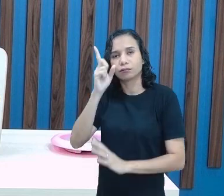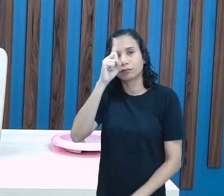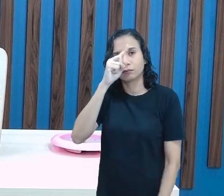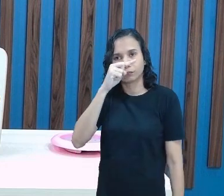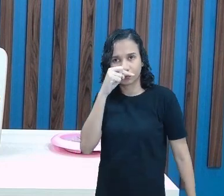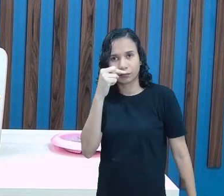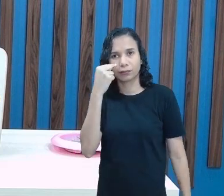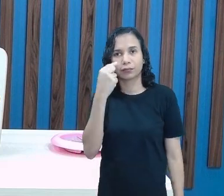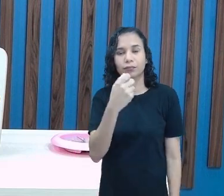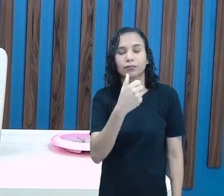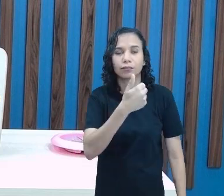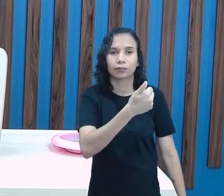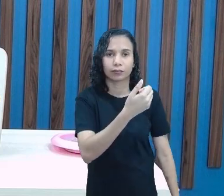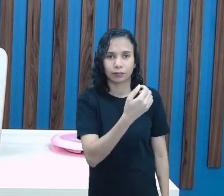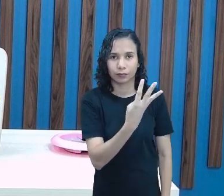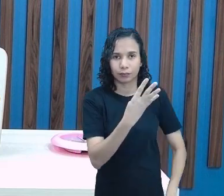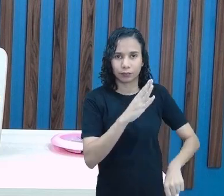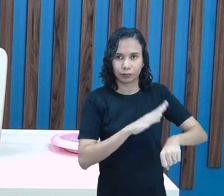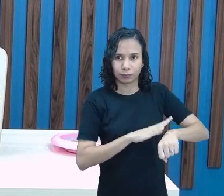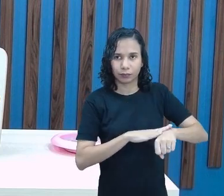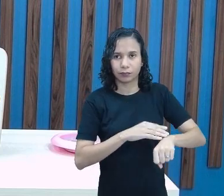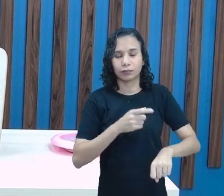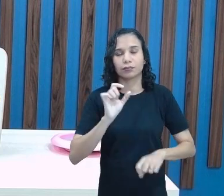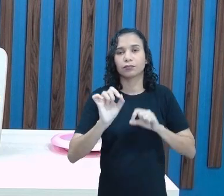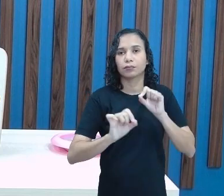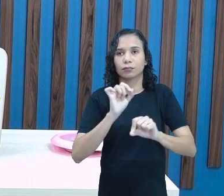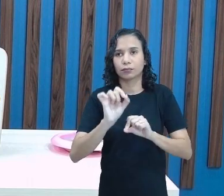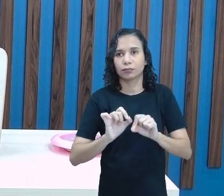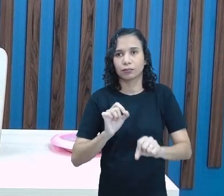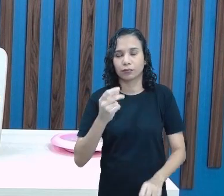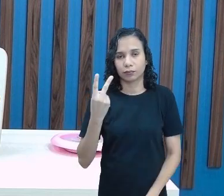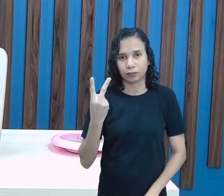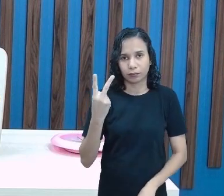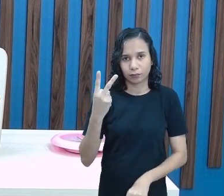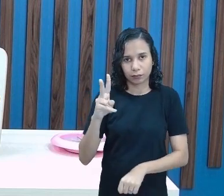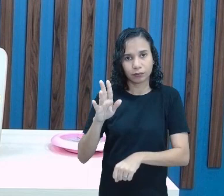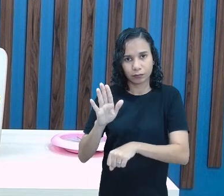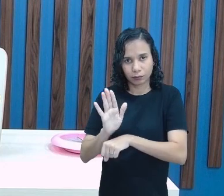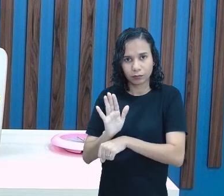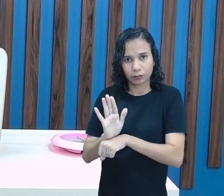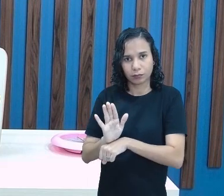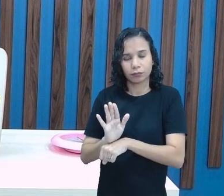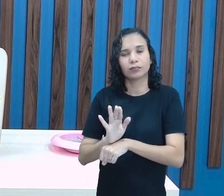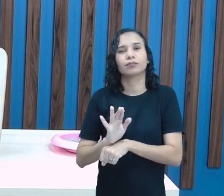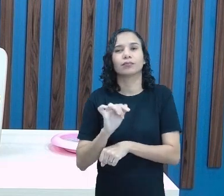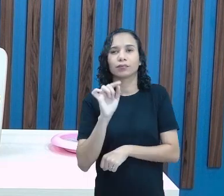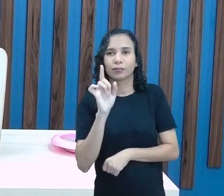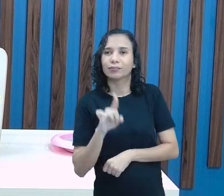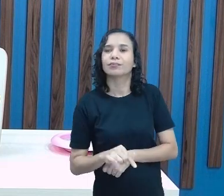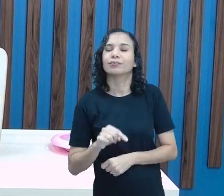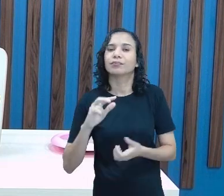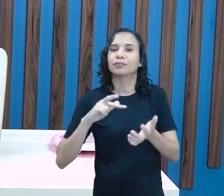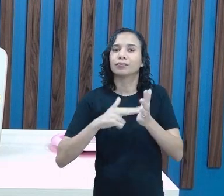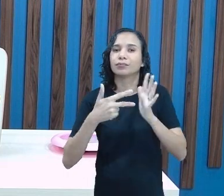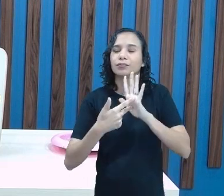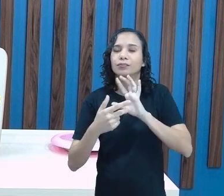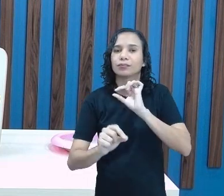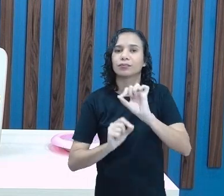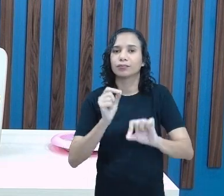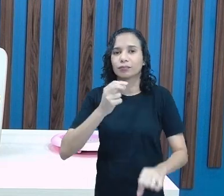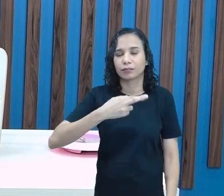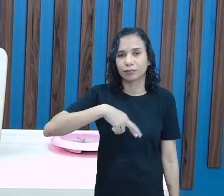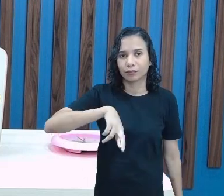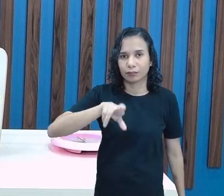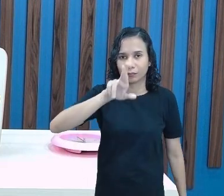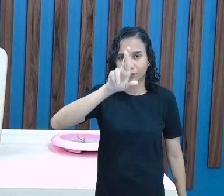ponteiro. 14 horas eu tenho 2 horas da tarde, que significa que